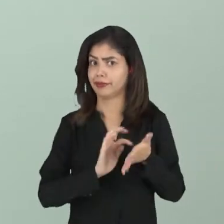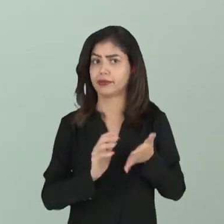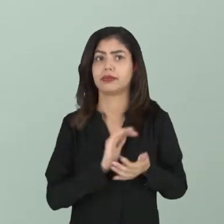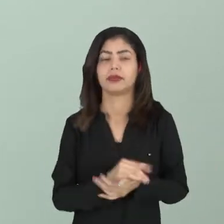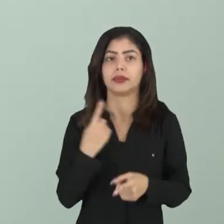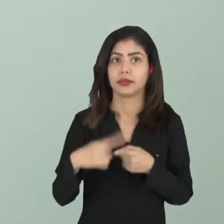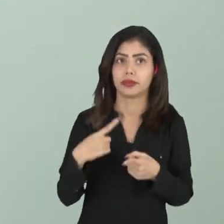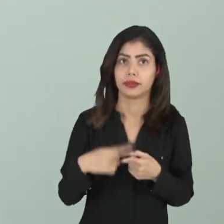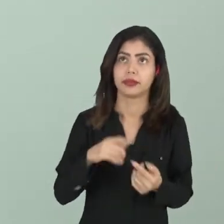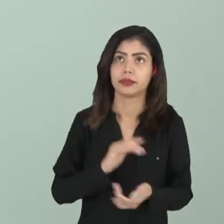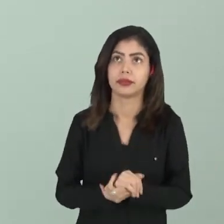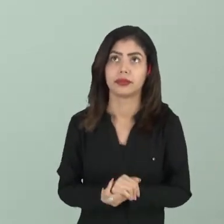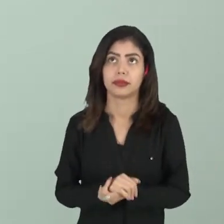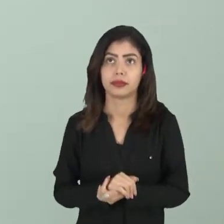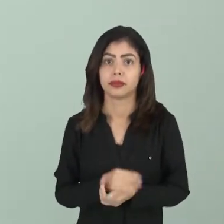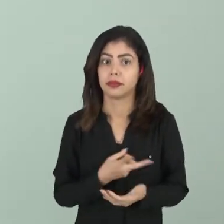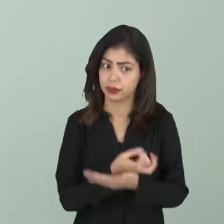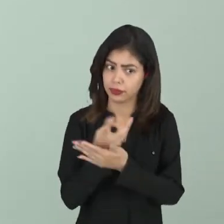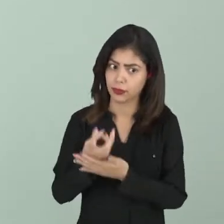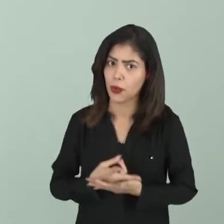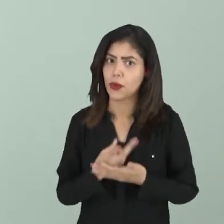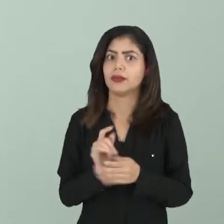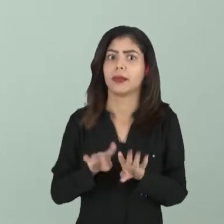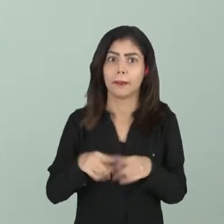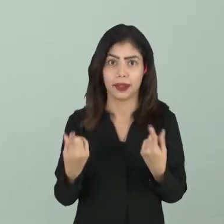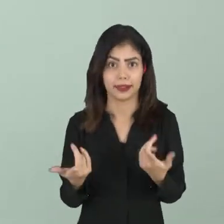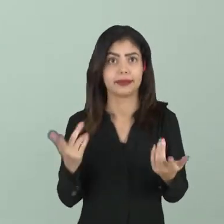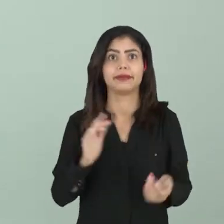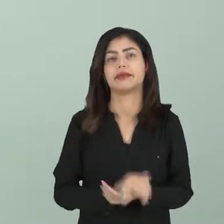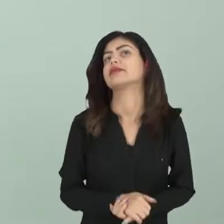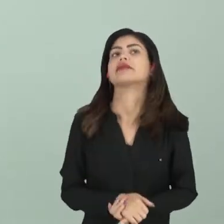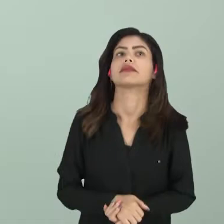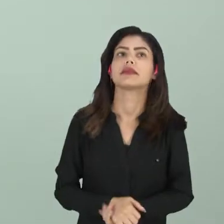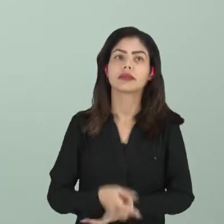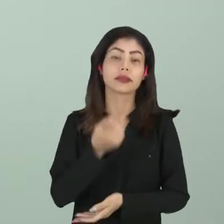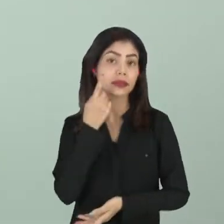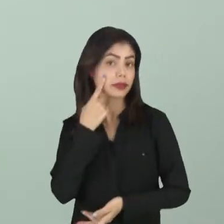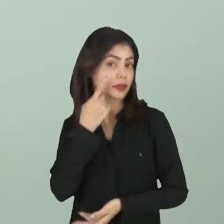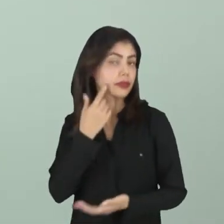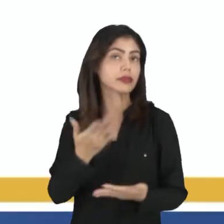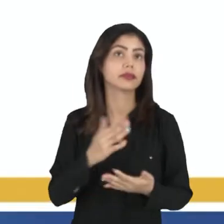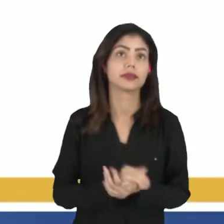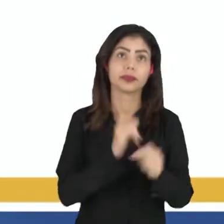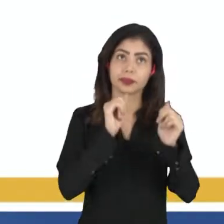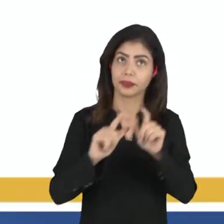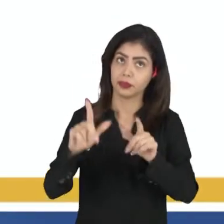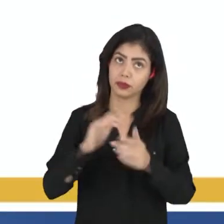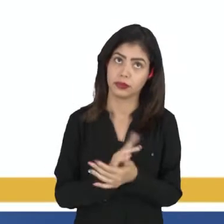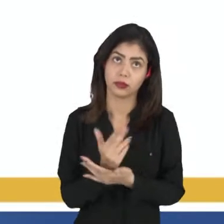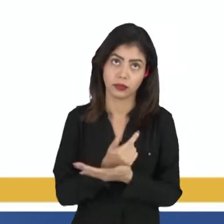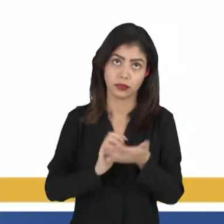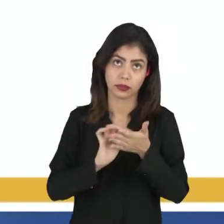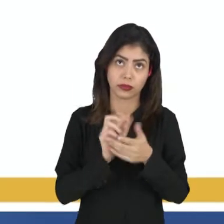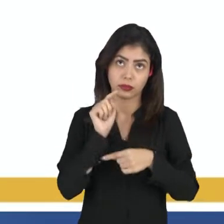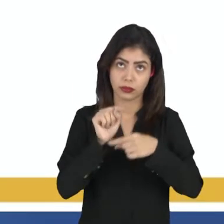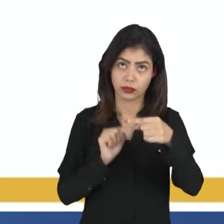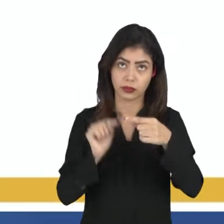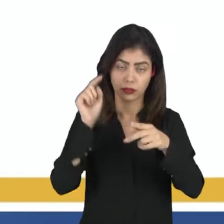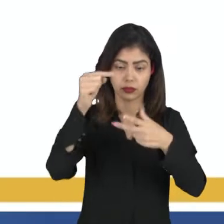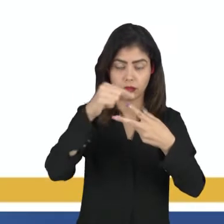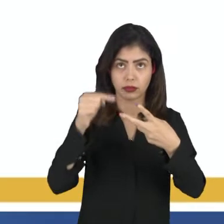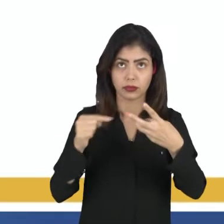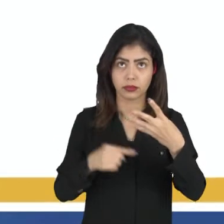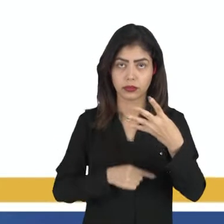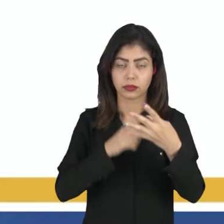digital, embora eu seja uma consumista dessa arte. E aí olha só o que diz ali, acompanha comigo. As artes digitais